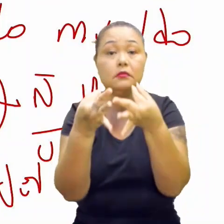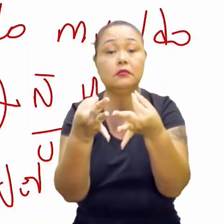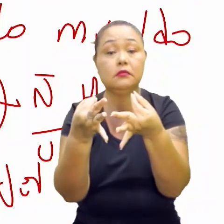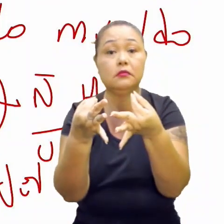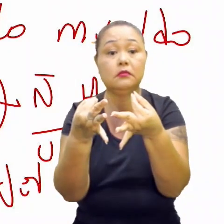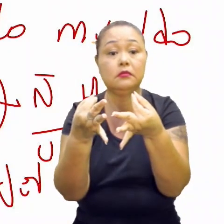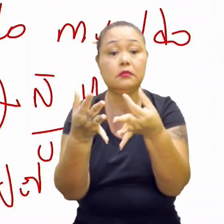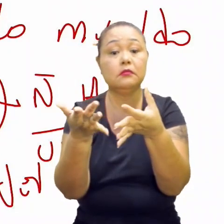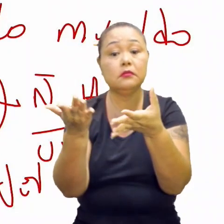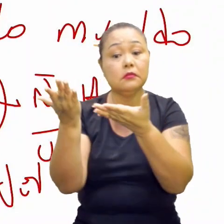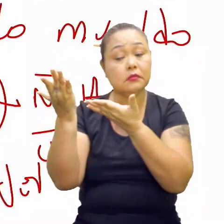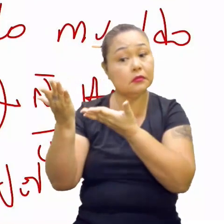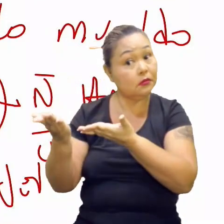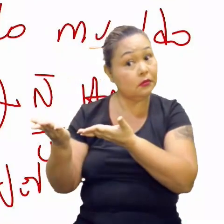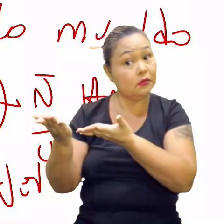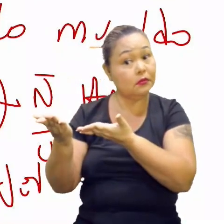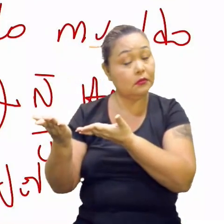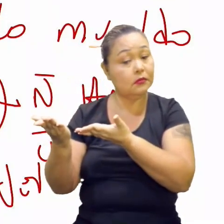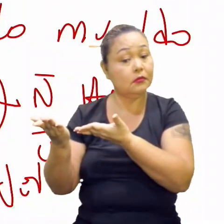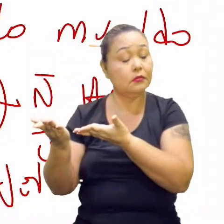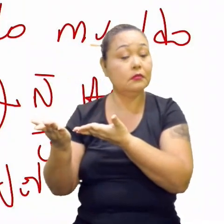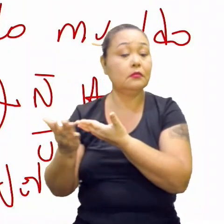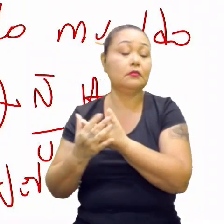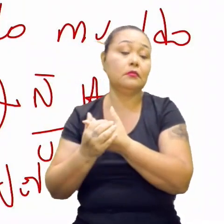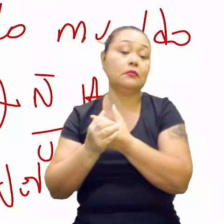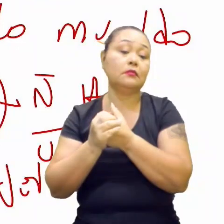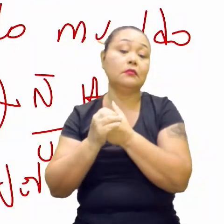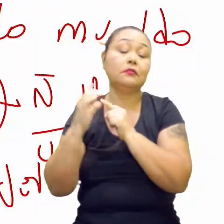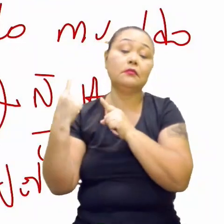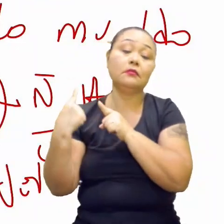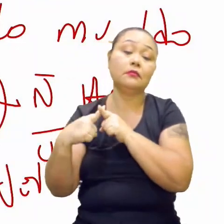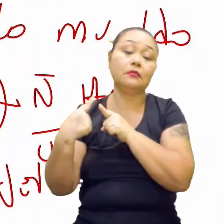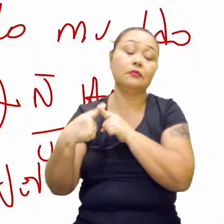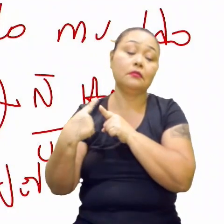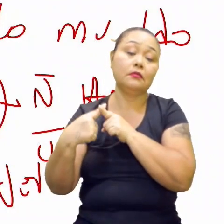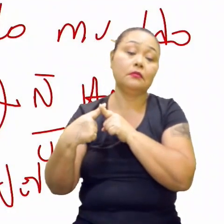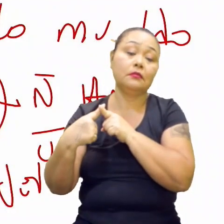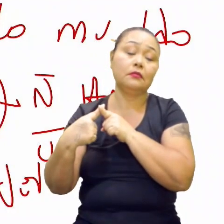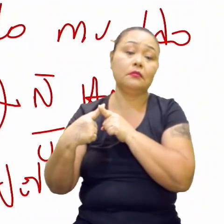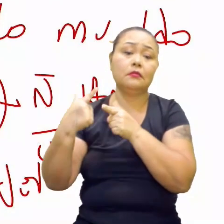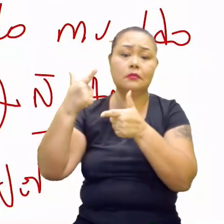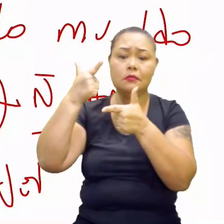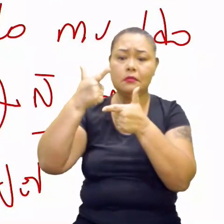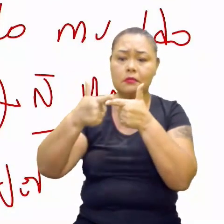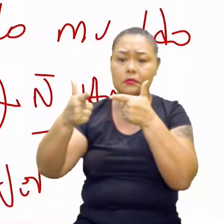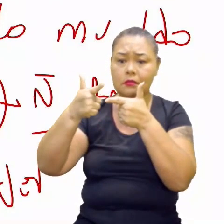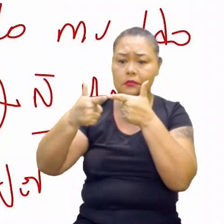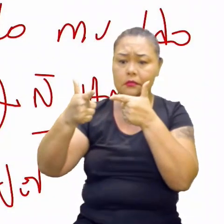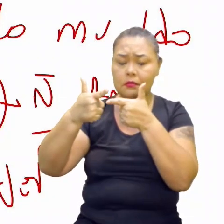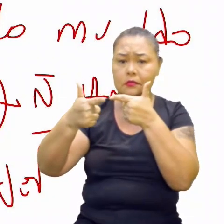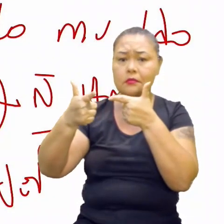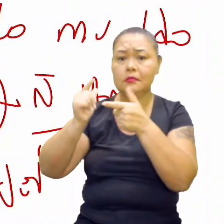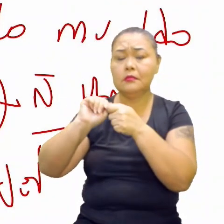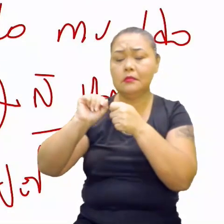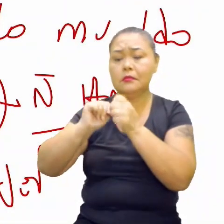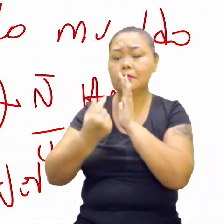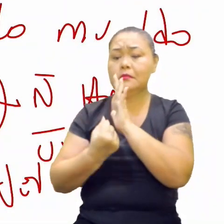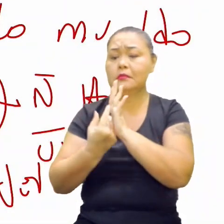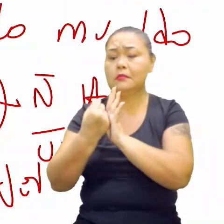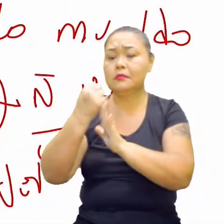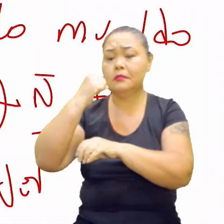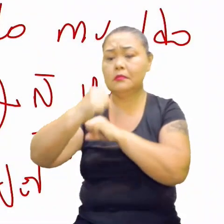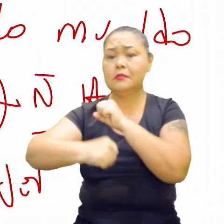vocês estão vendo. Por quê? A crise do capitalismo no ano 20, ou seja,